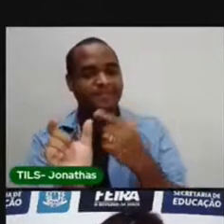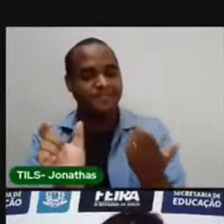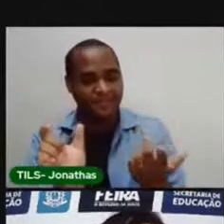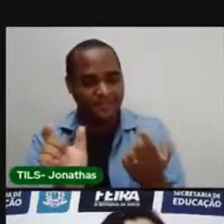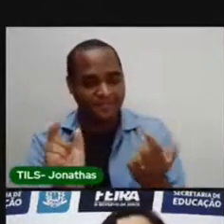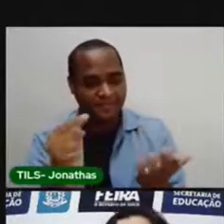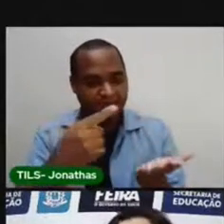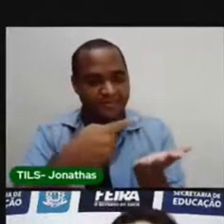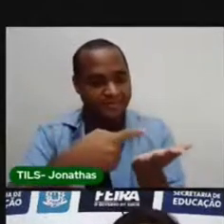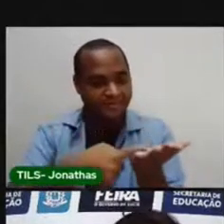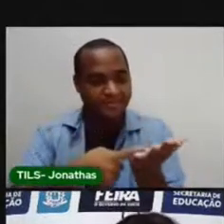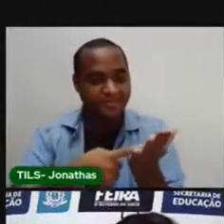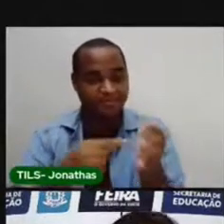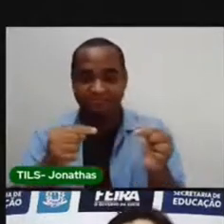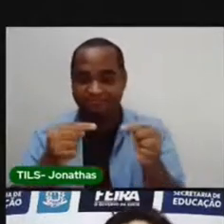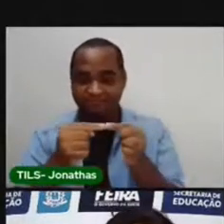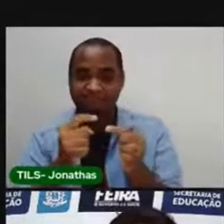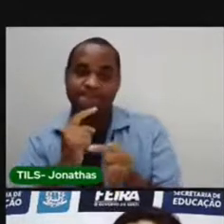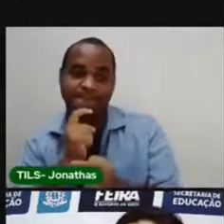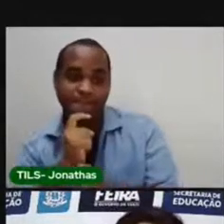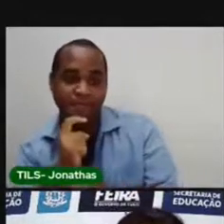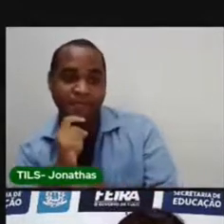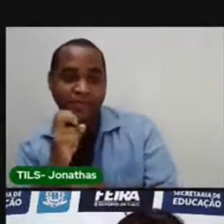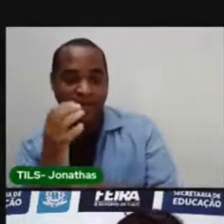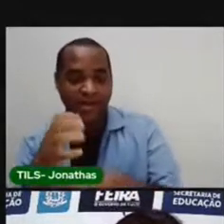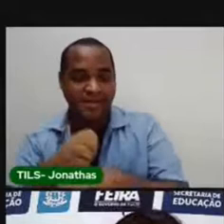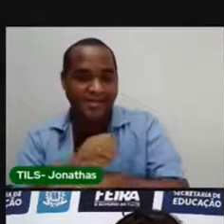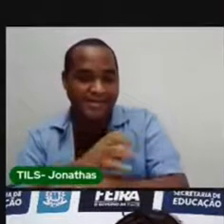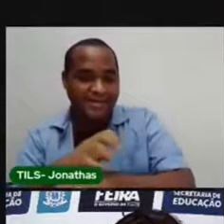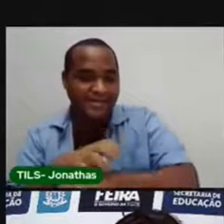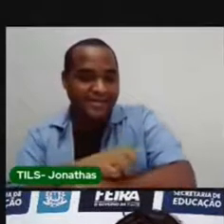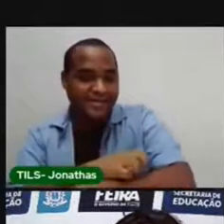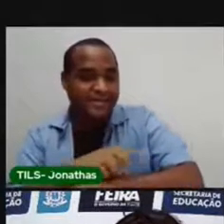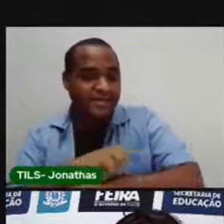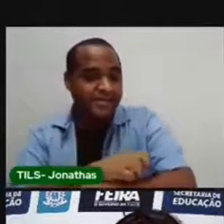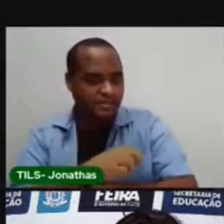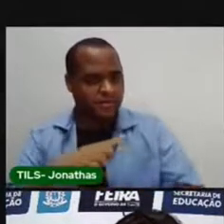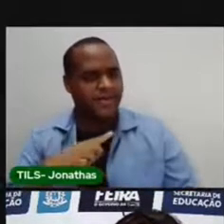que rime com gelado e arrepiado?